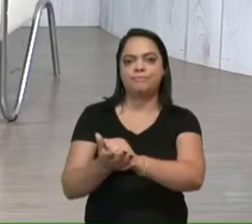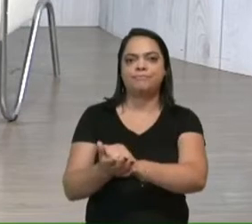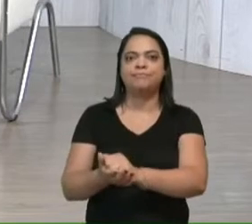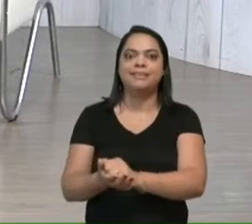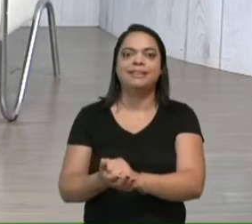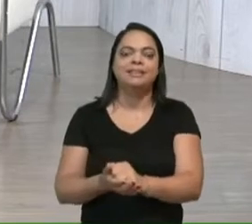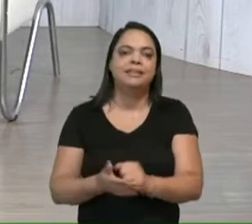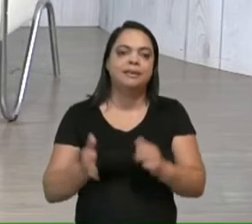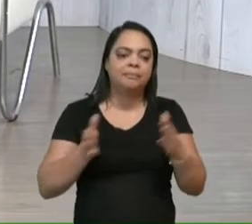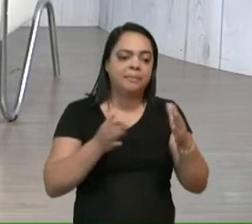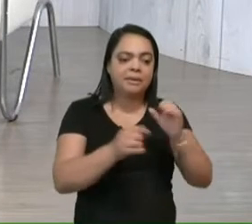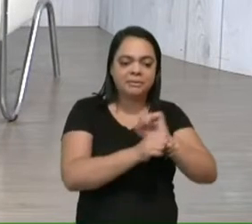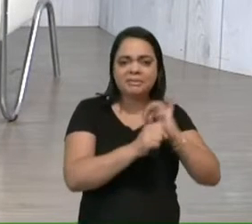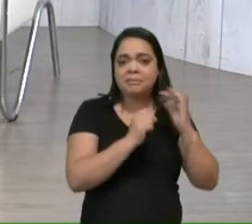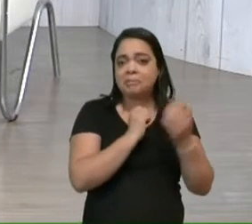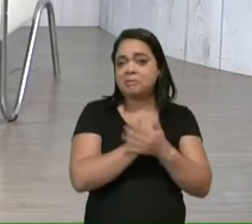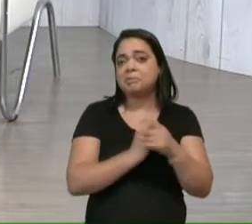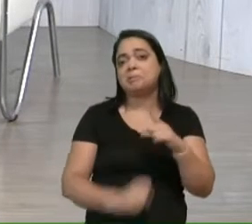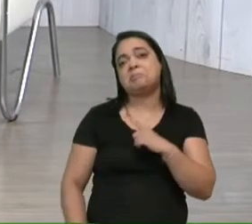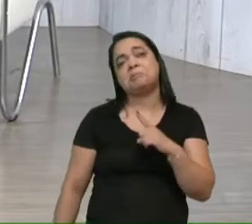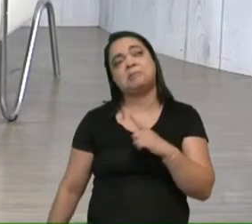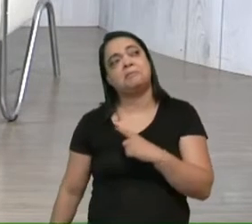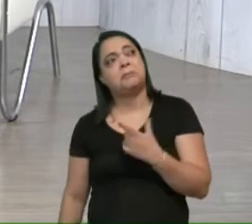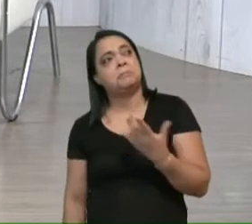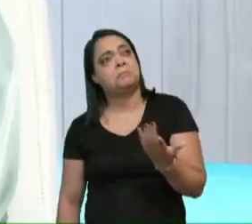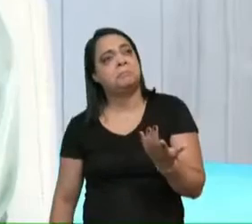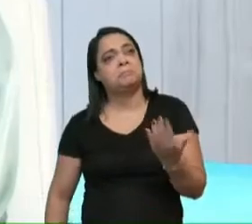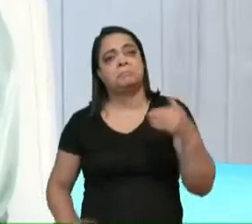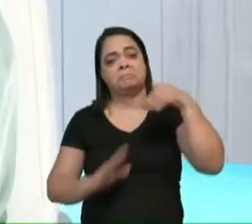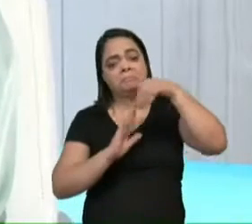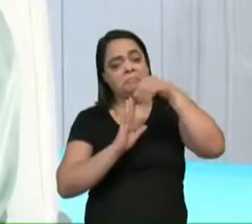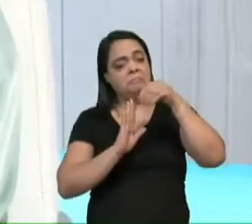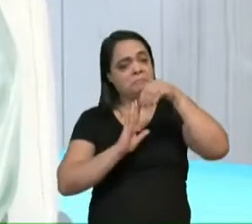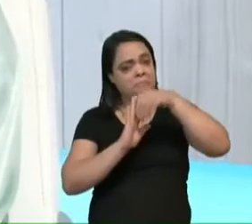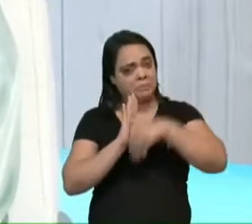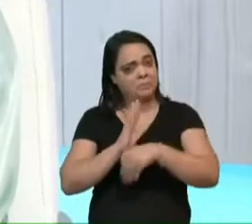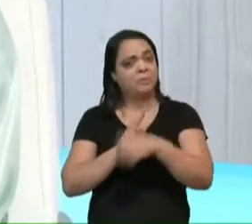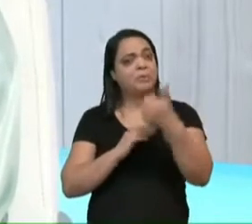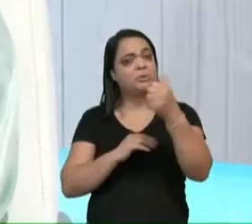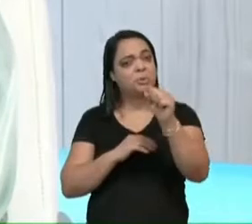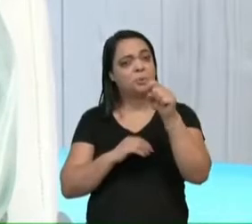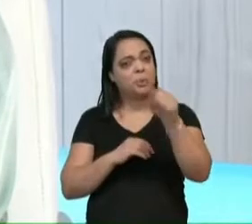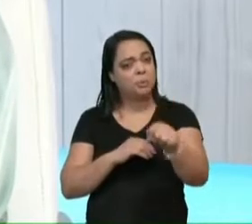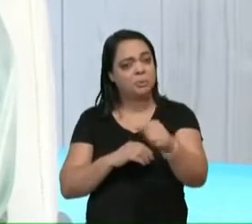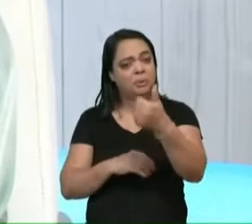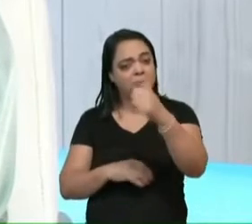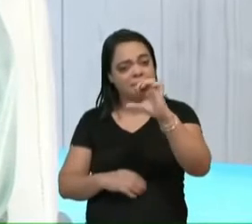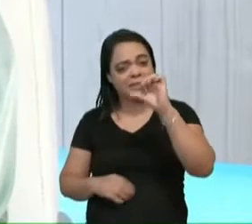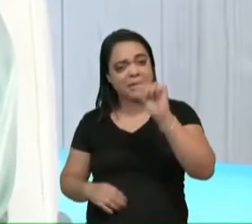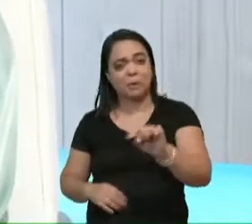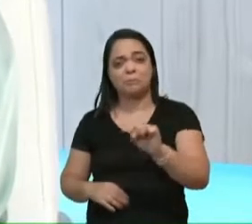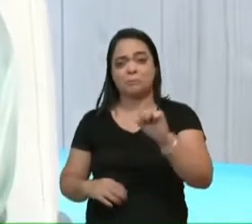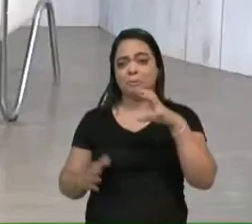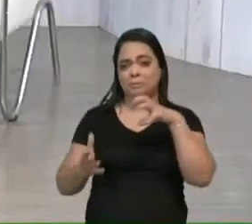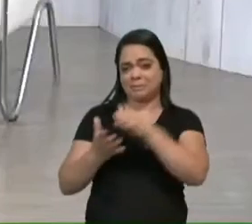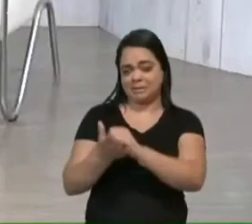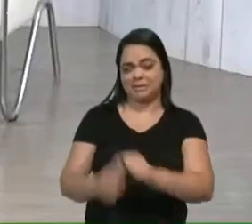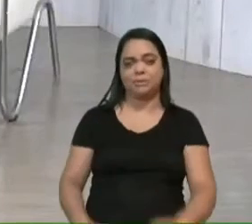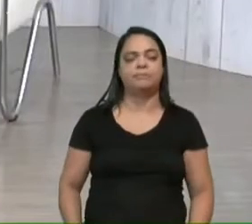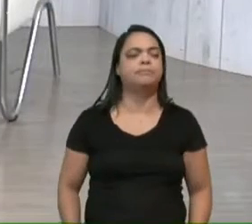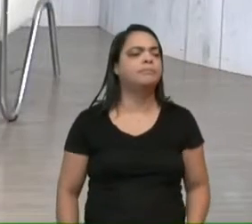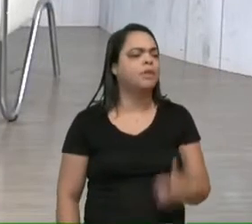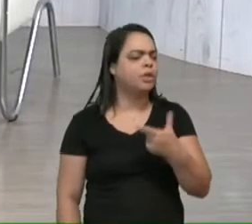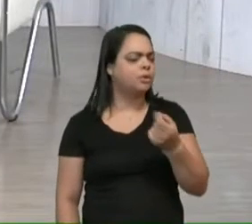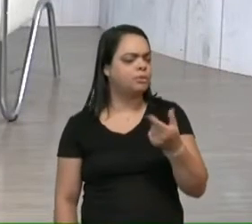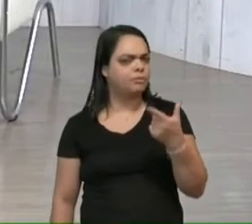que no período da pandemia chegamos a ter aí uma queda né 18.000 19.000 inscrições a gente pode dizer então que